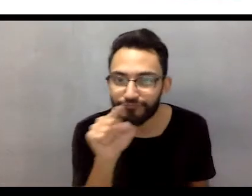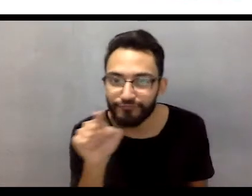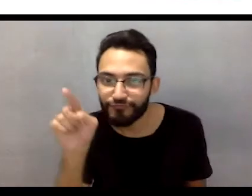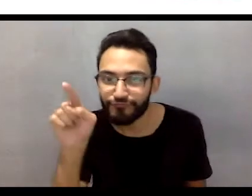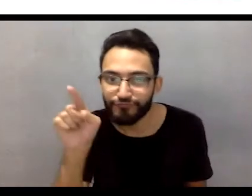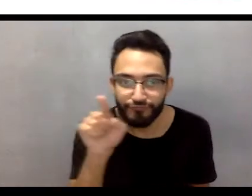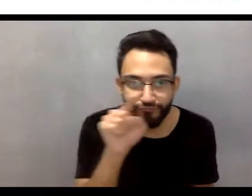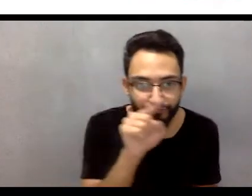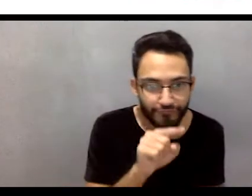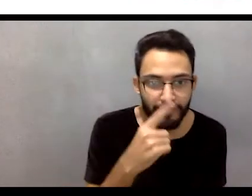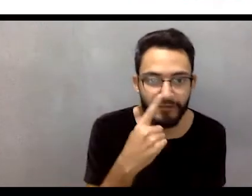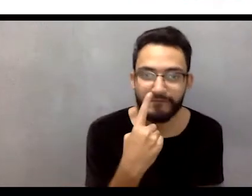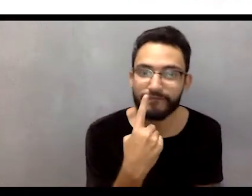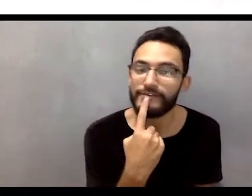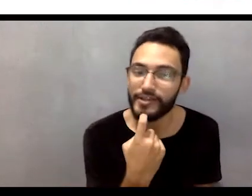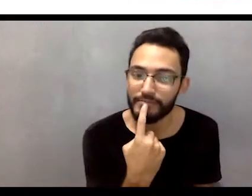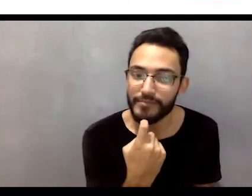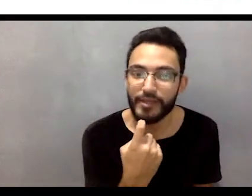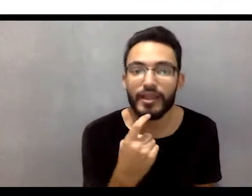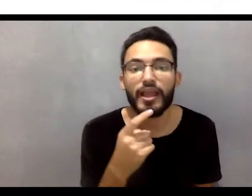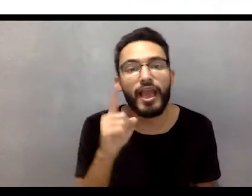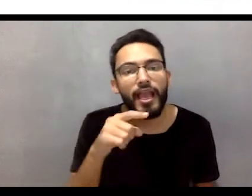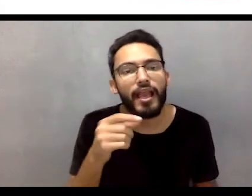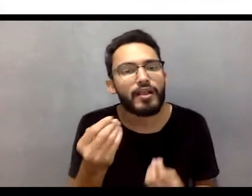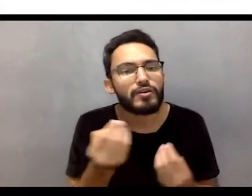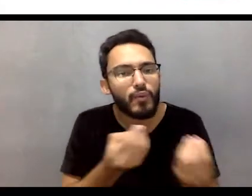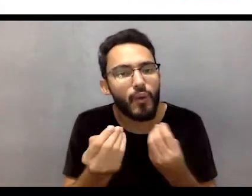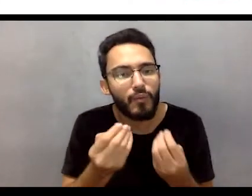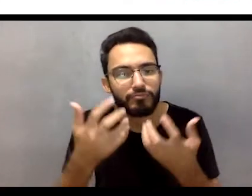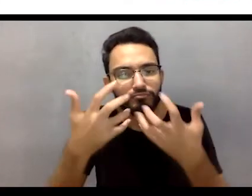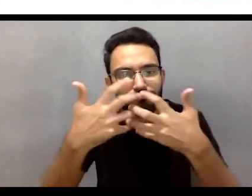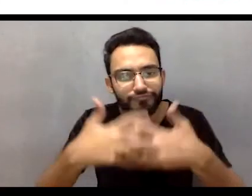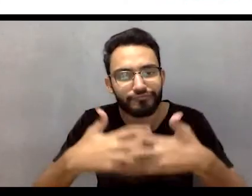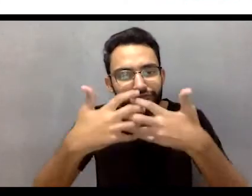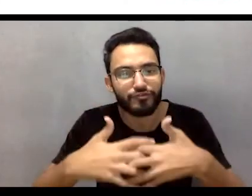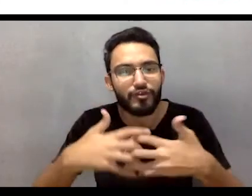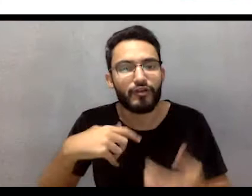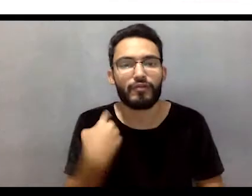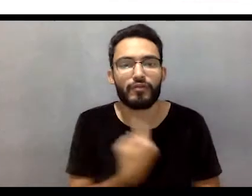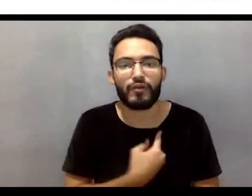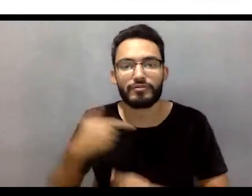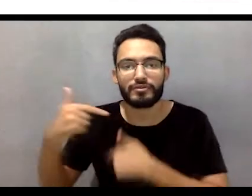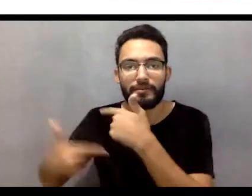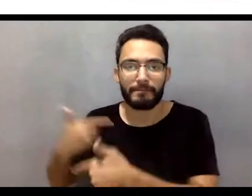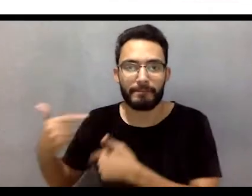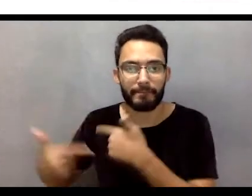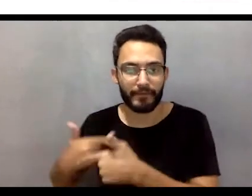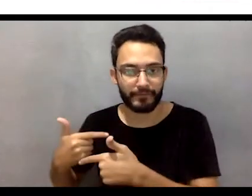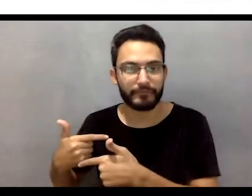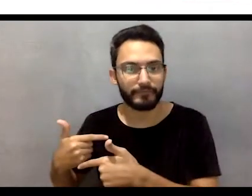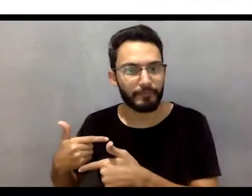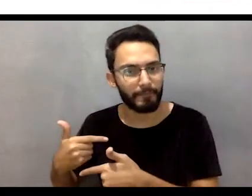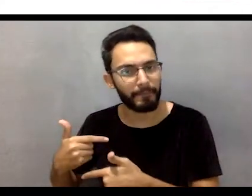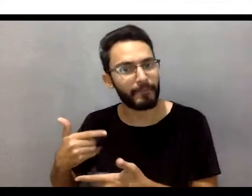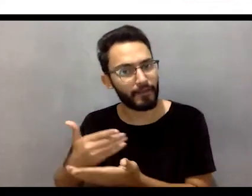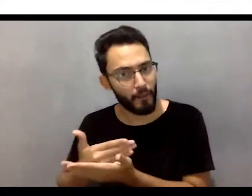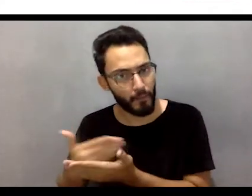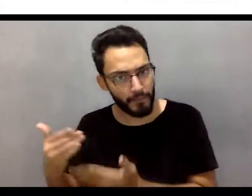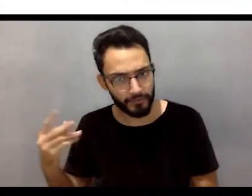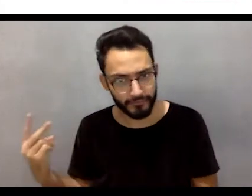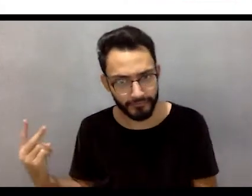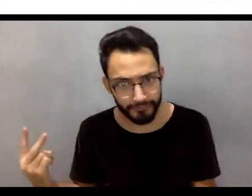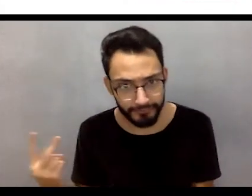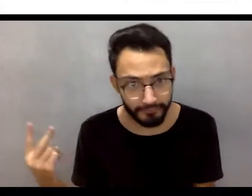vendo é como flui o nosso backlog. E aí, quando ele vira valor